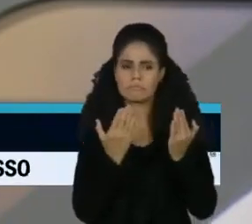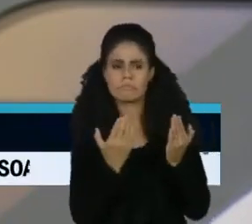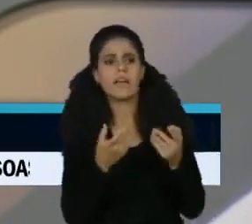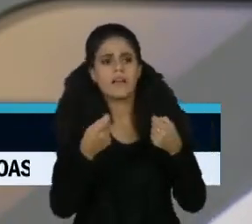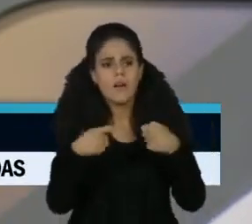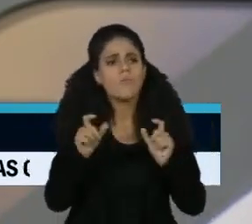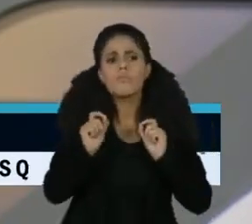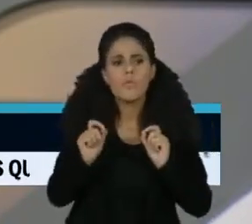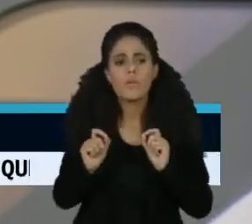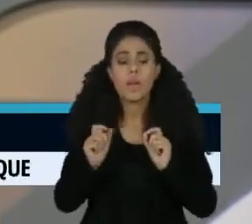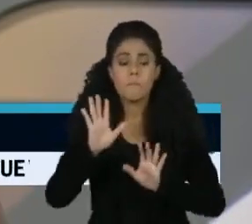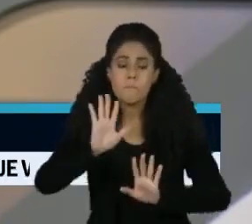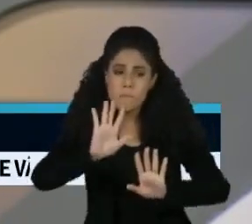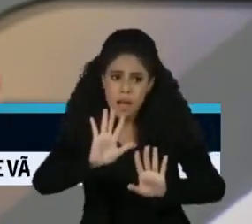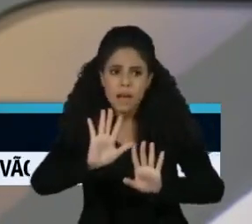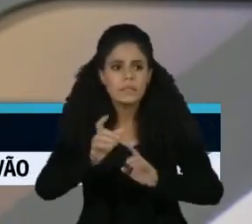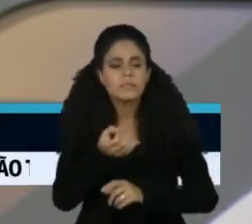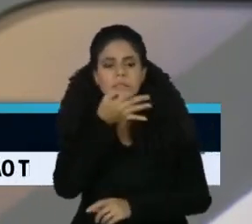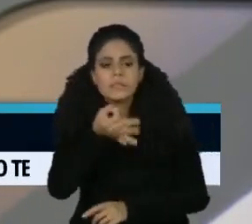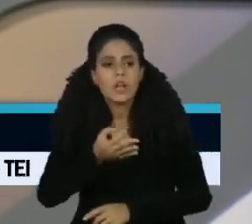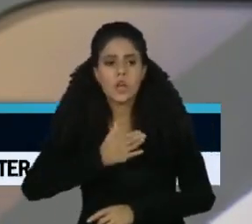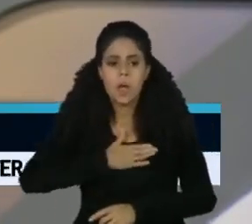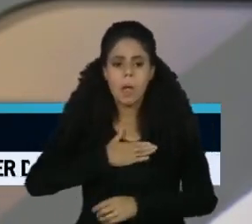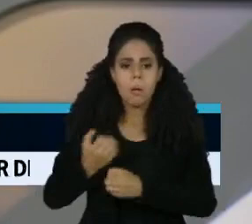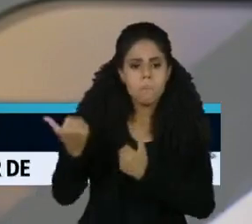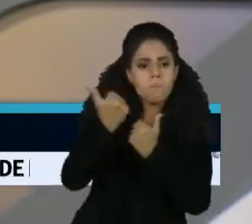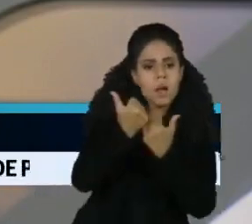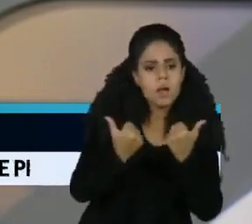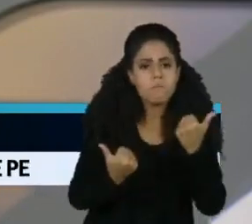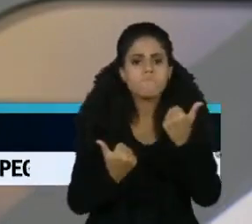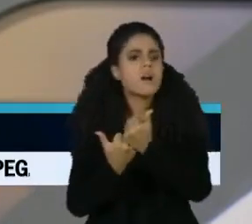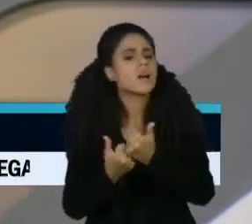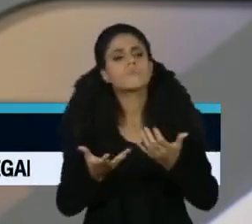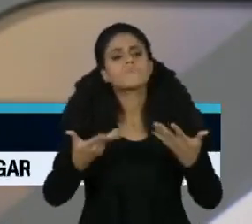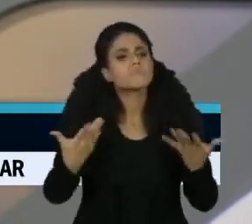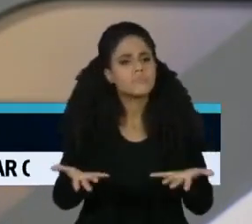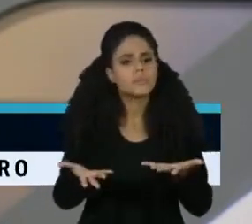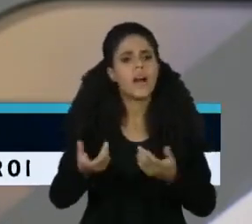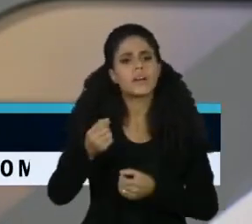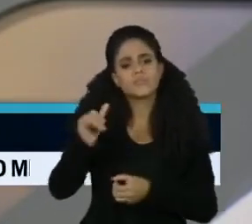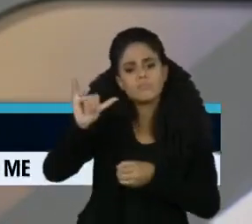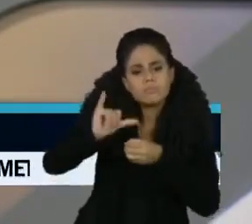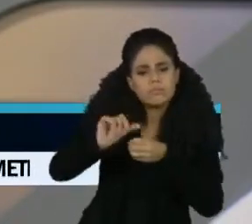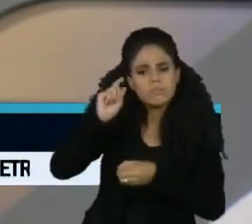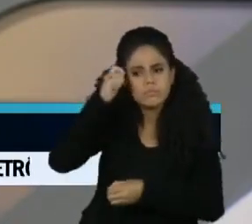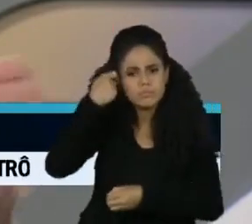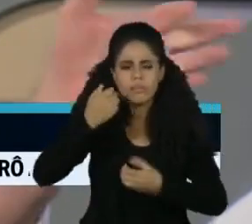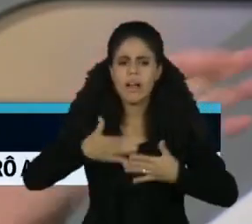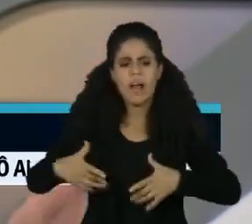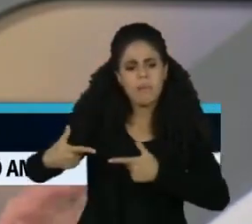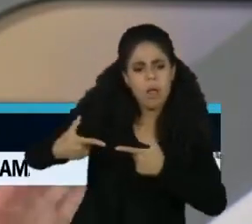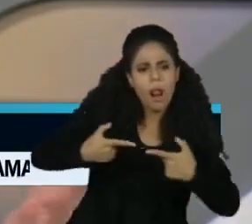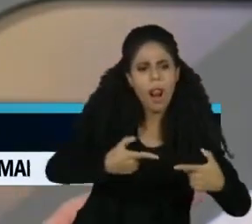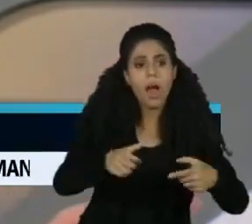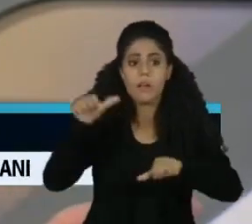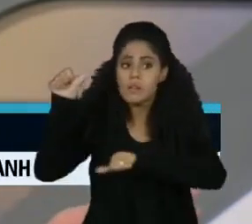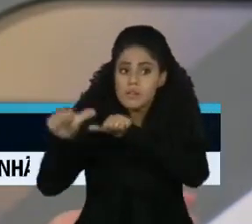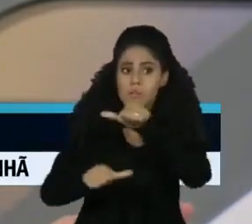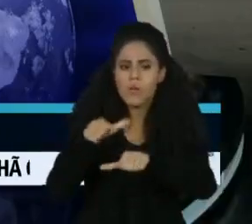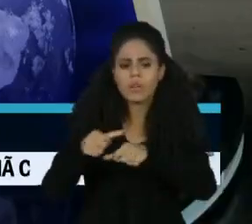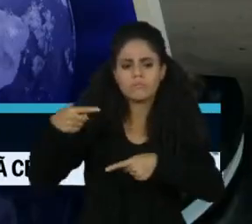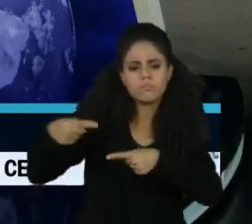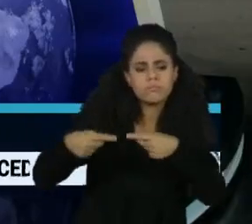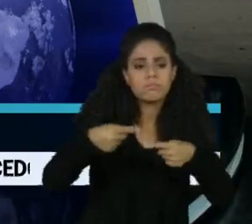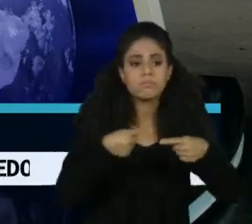difícil. Agora, eu acho que a guerra mudou a geopolítica, inclusive a questão da segurança energética no